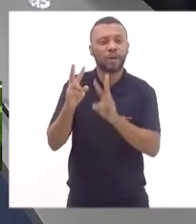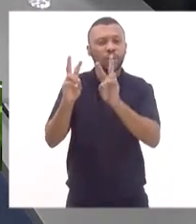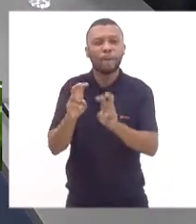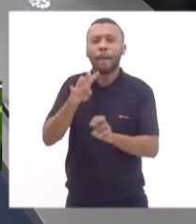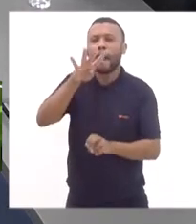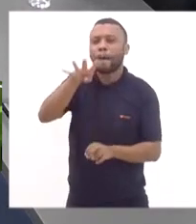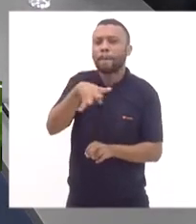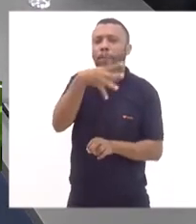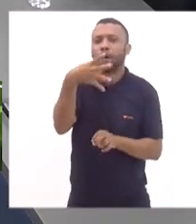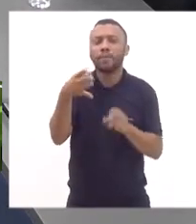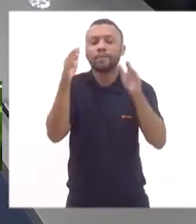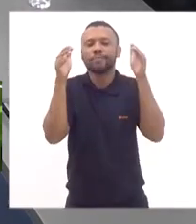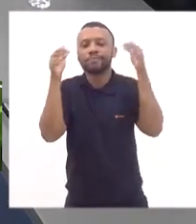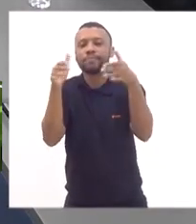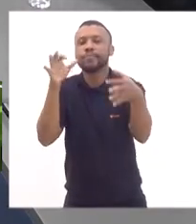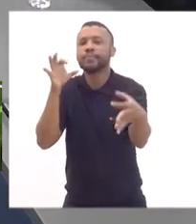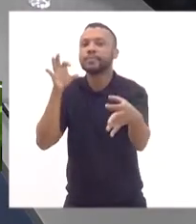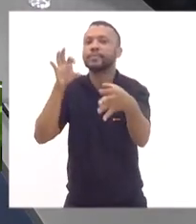programas